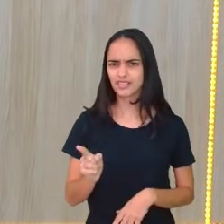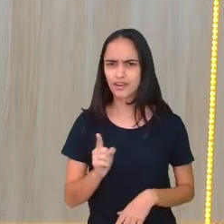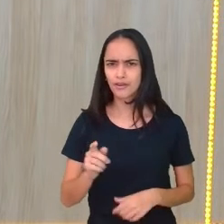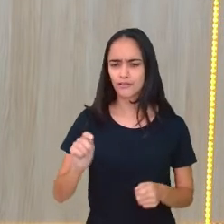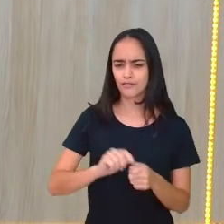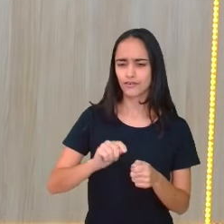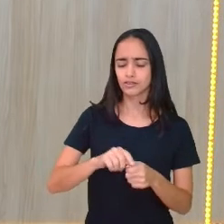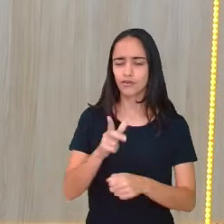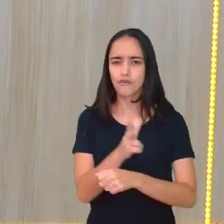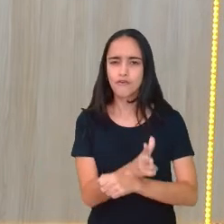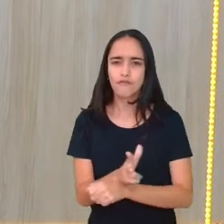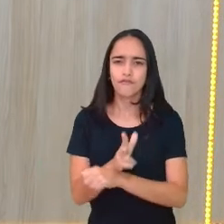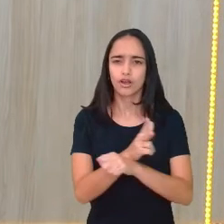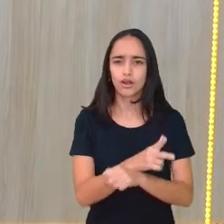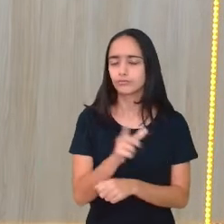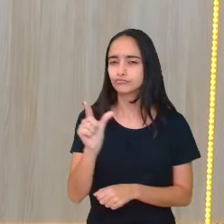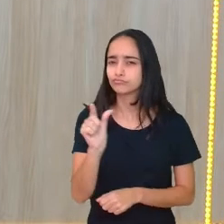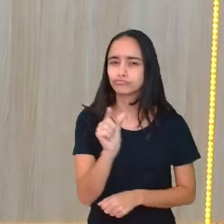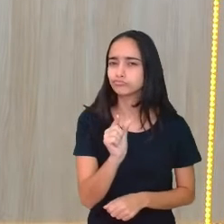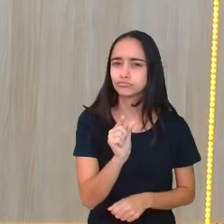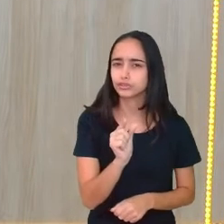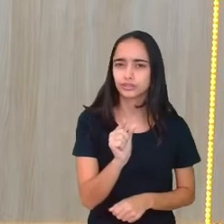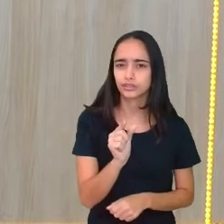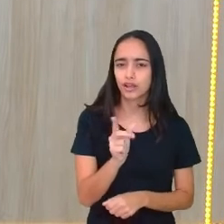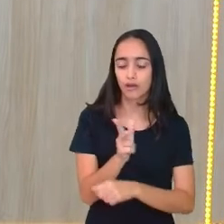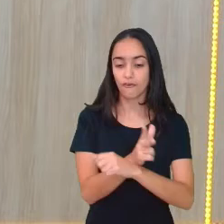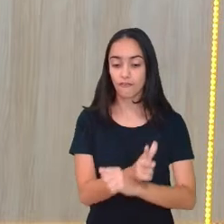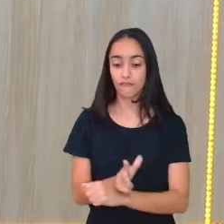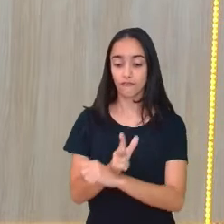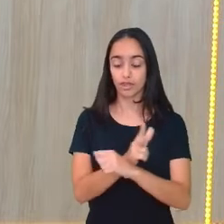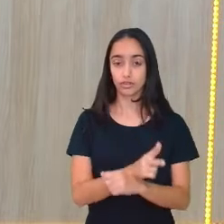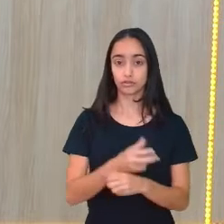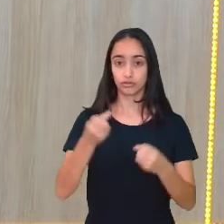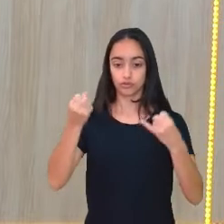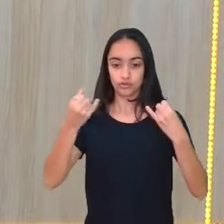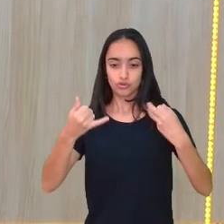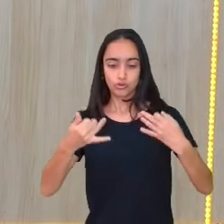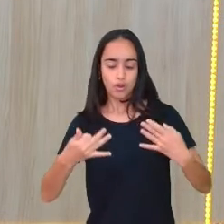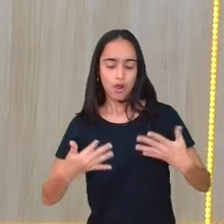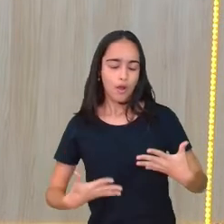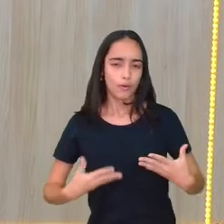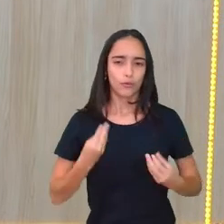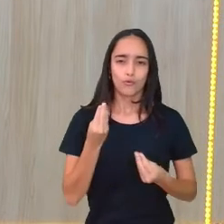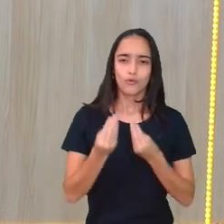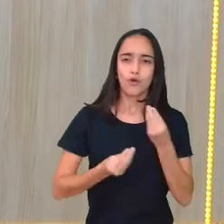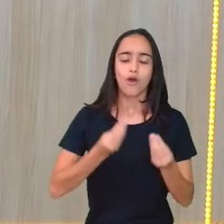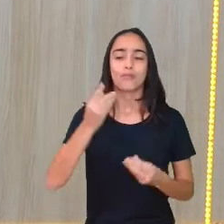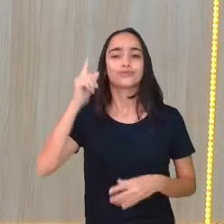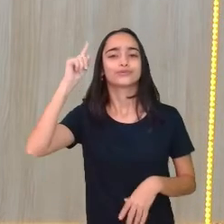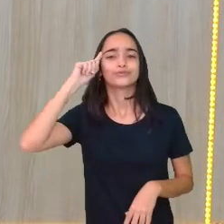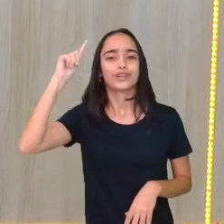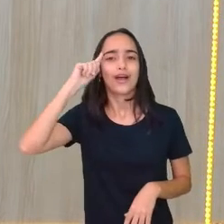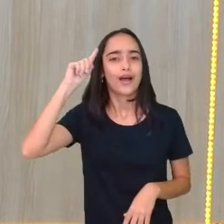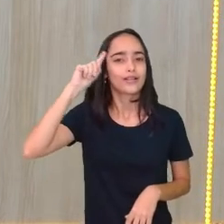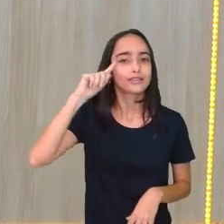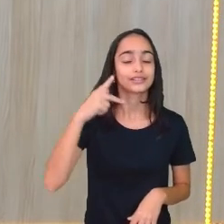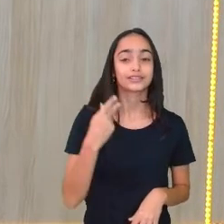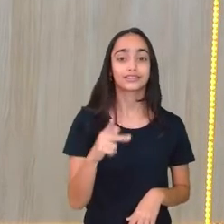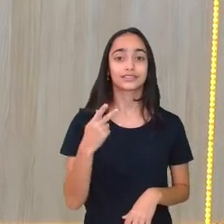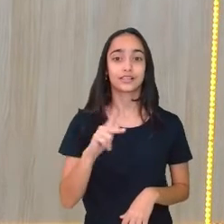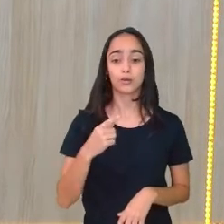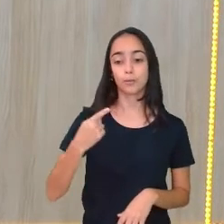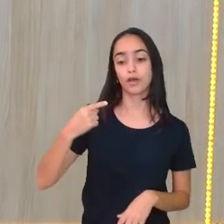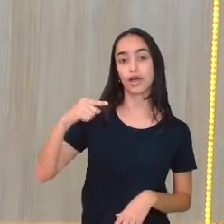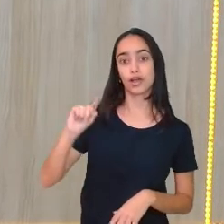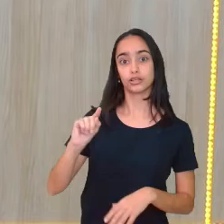um videozinho, né? Um documentário contando ali como é o dia a dia, o seu dia a dia, para ir para a escola